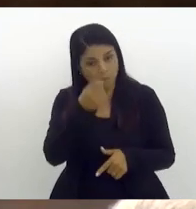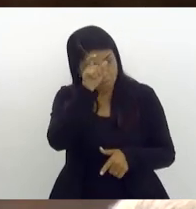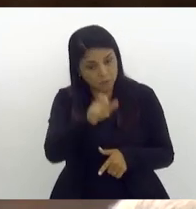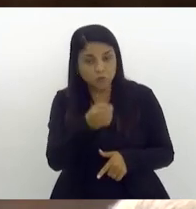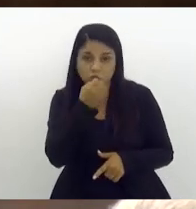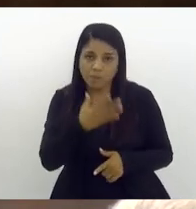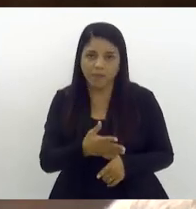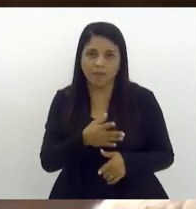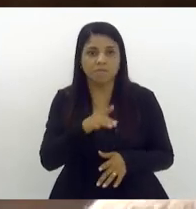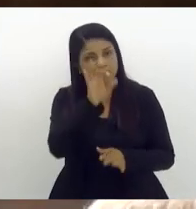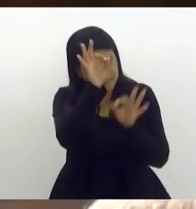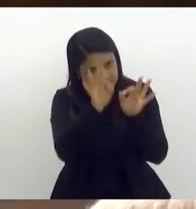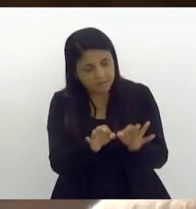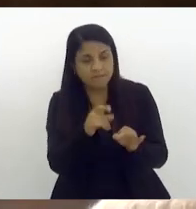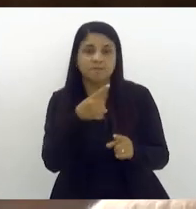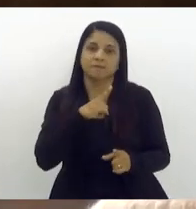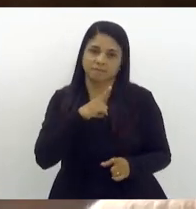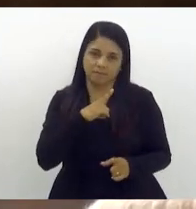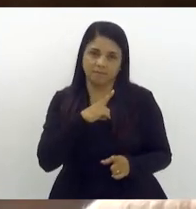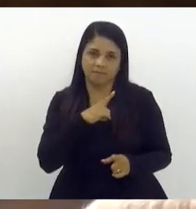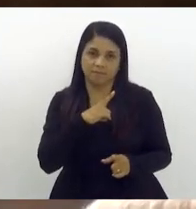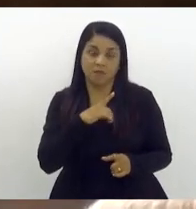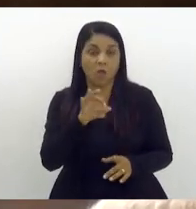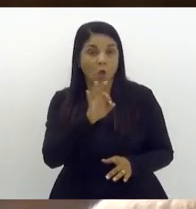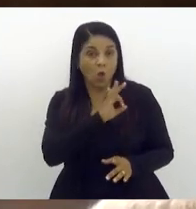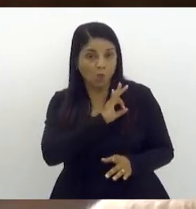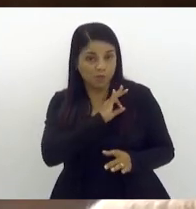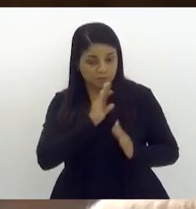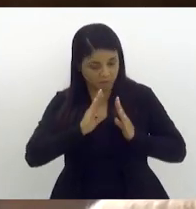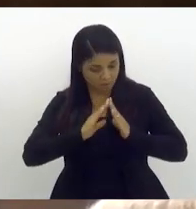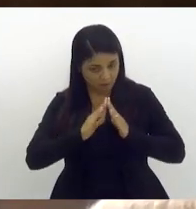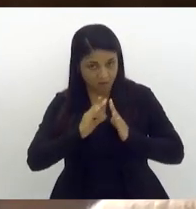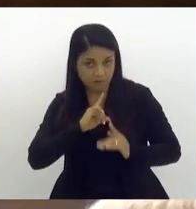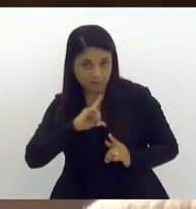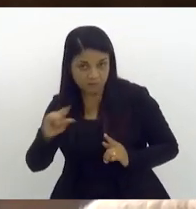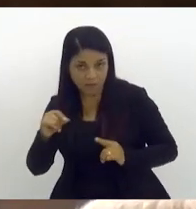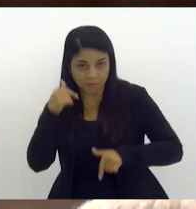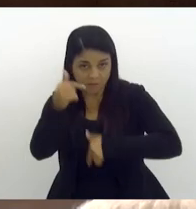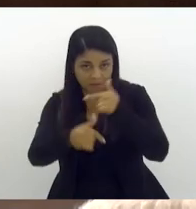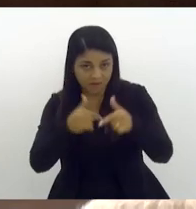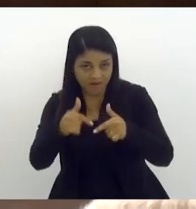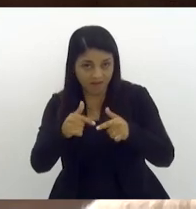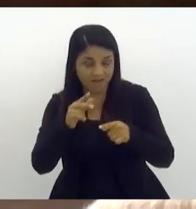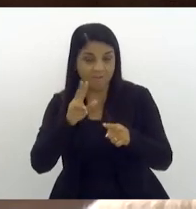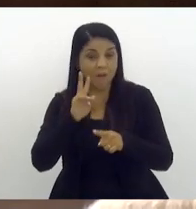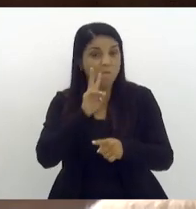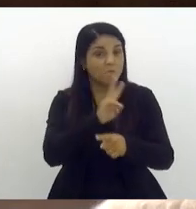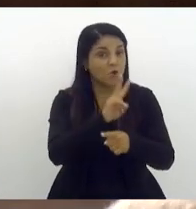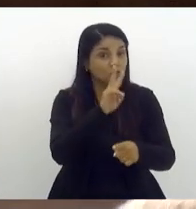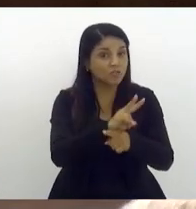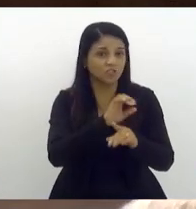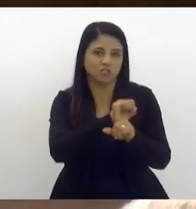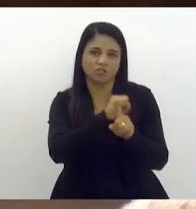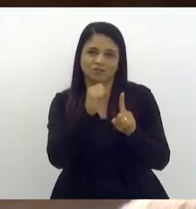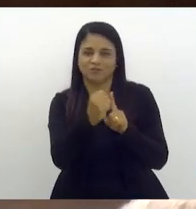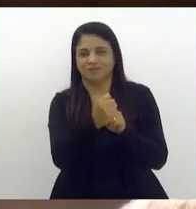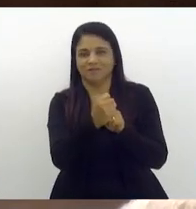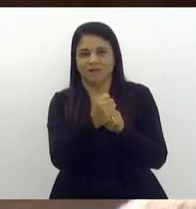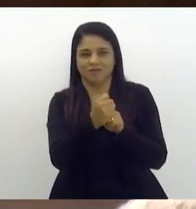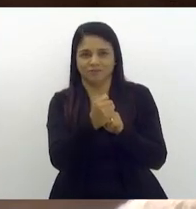Mas pode ter certeza de uma coisa. O policial, quando sai de casa, ele sai com o intuito de proteger a sociedade, de proteger a